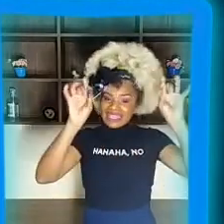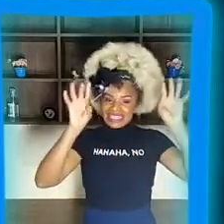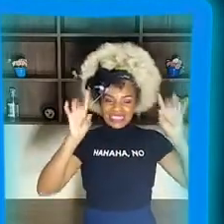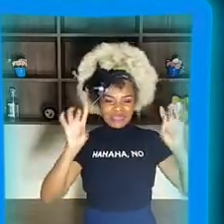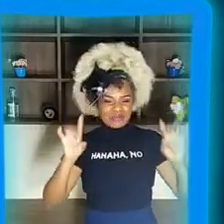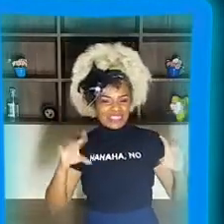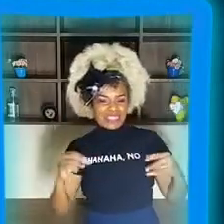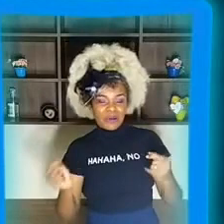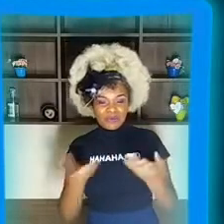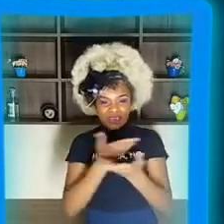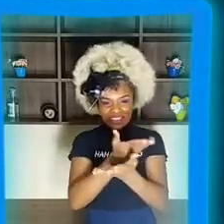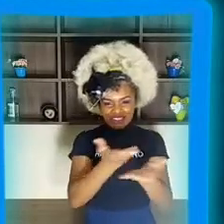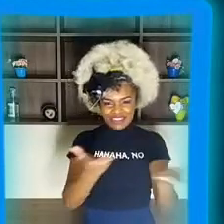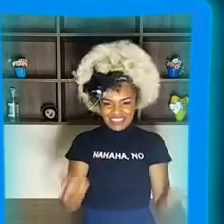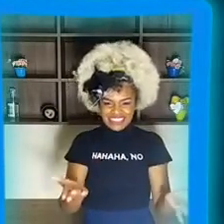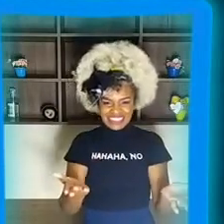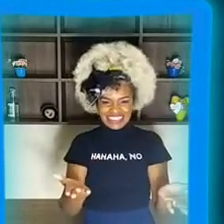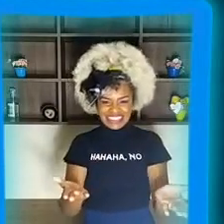especialmente a você,